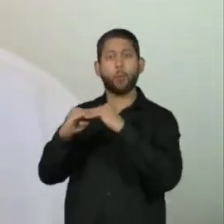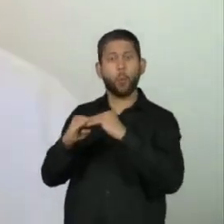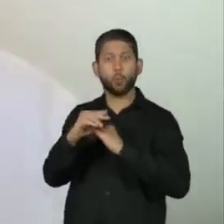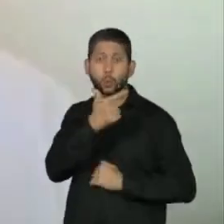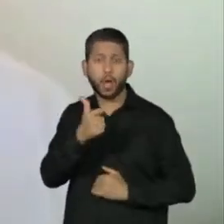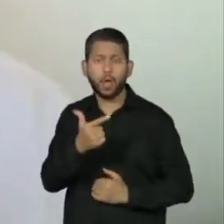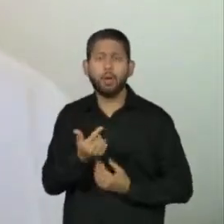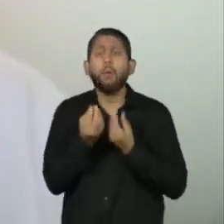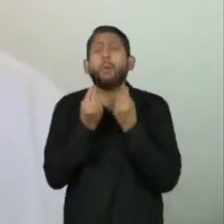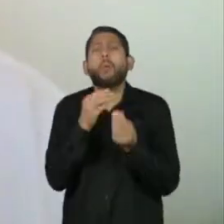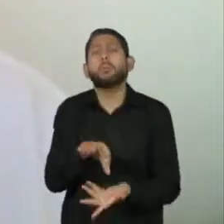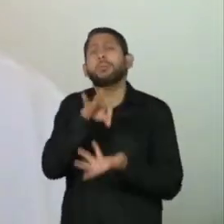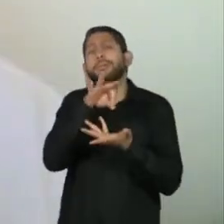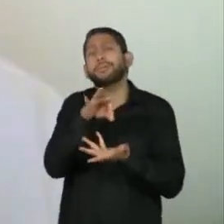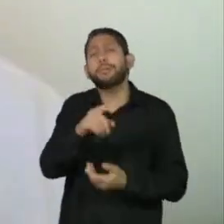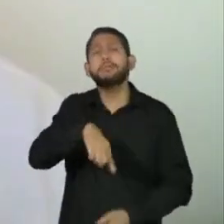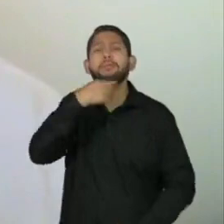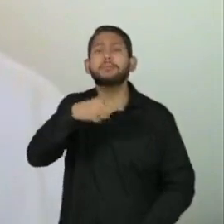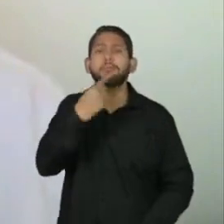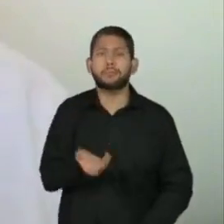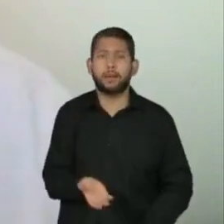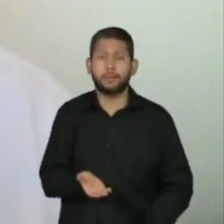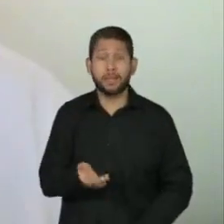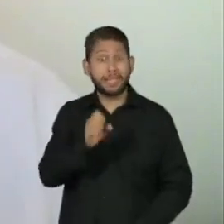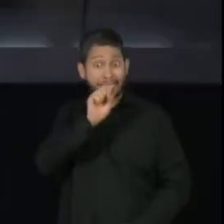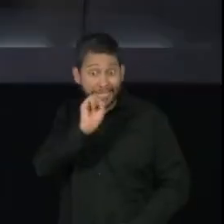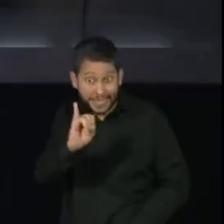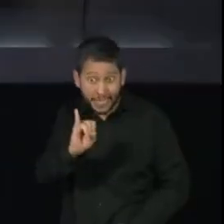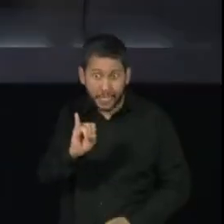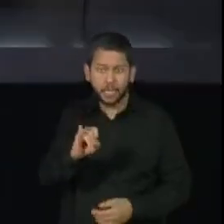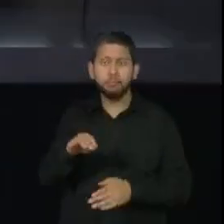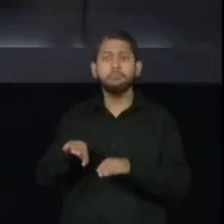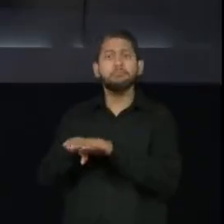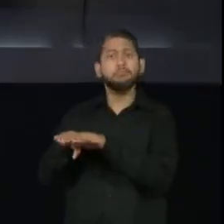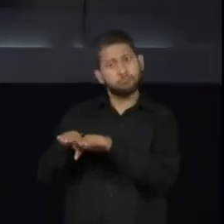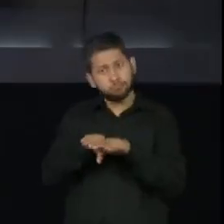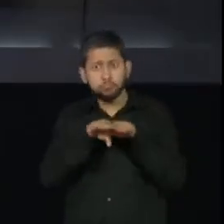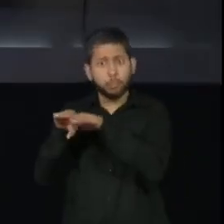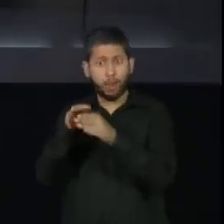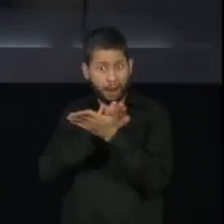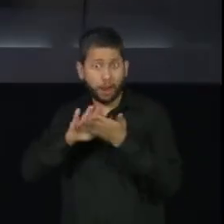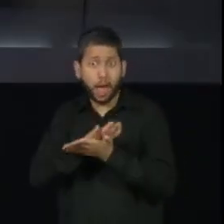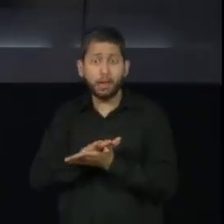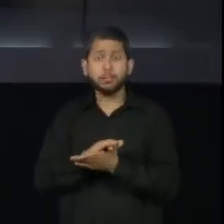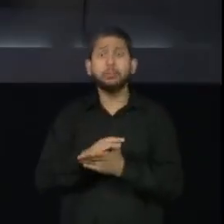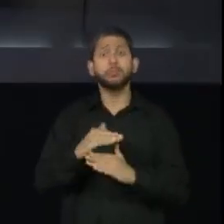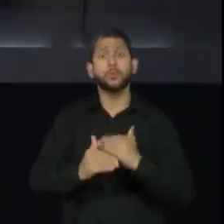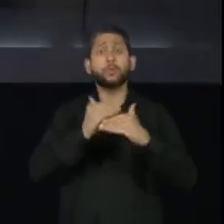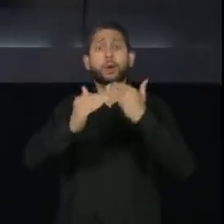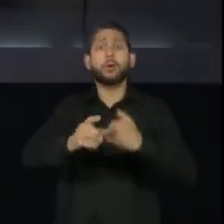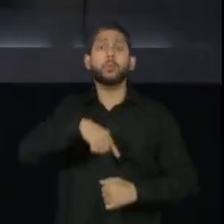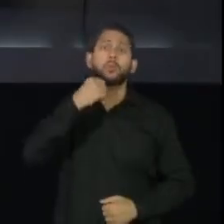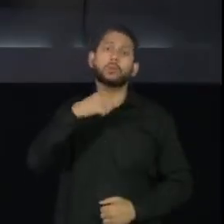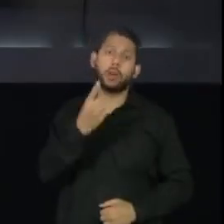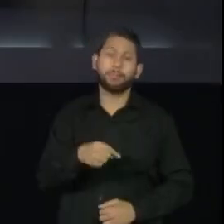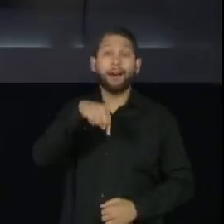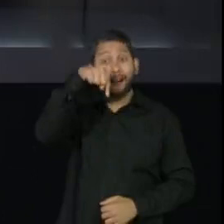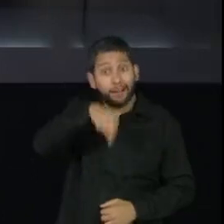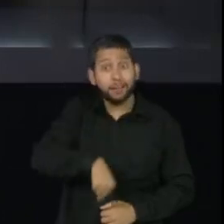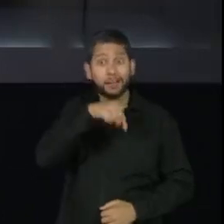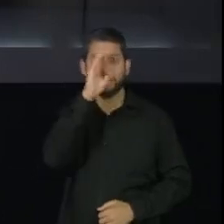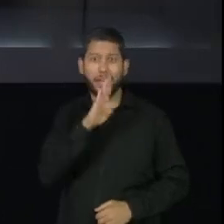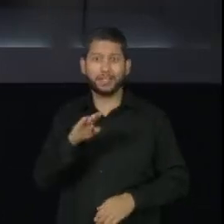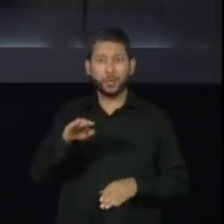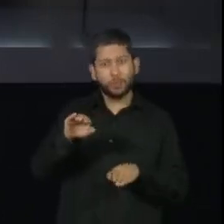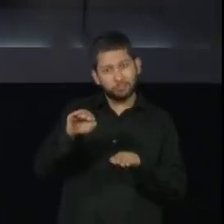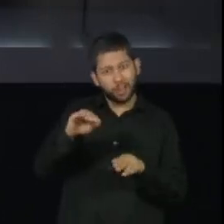o Brasil não vai ser jamais um país desenvolvido. Aliás, a minha tese central é que o subdesenvolvimento brasileiro ele é causado